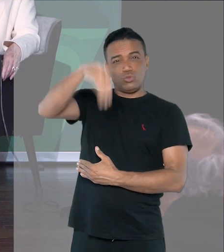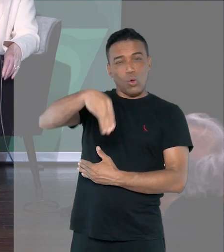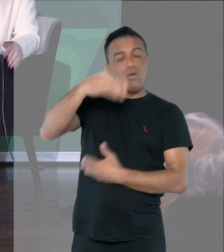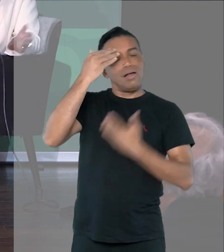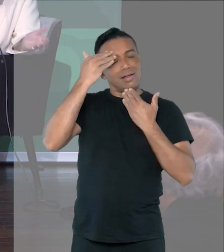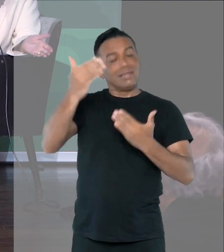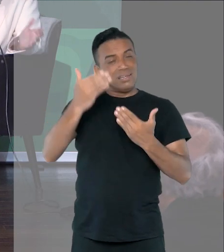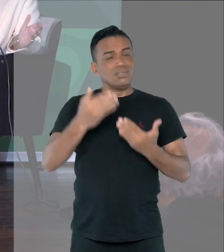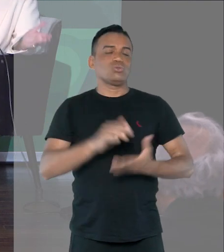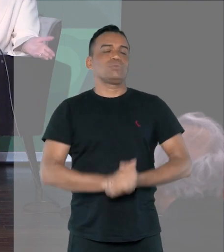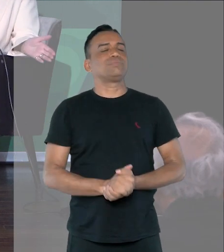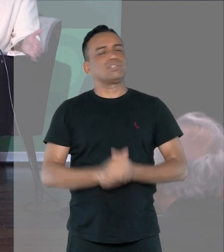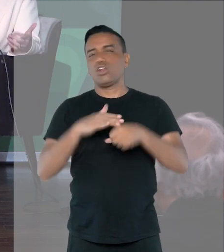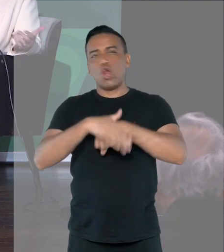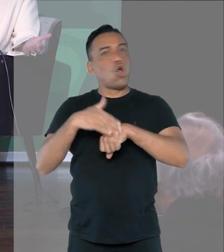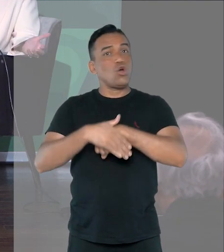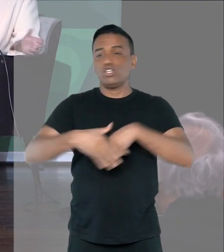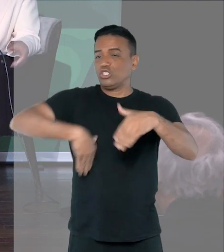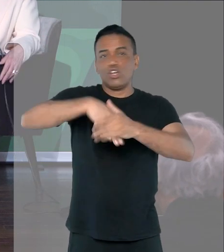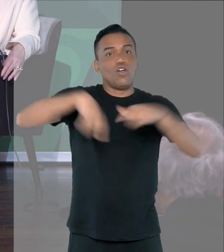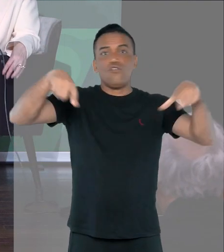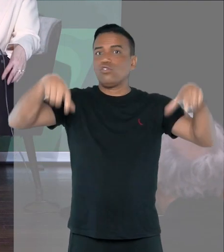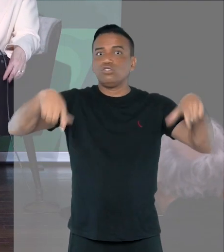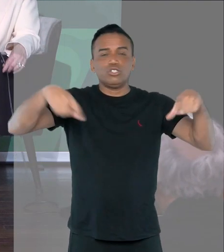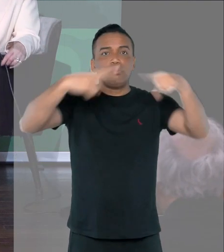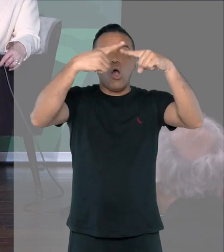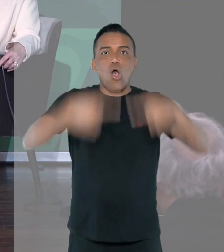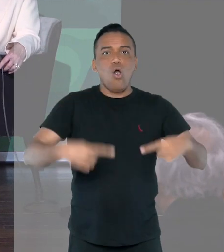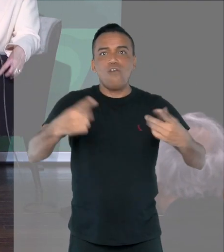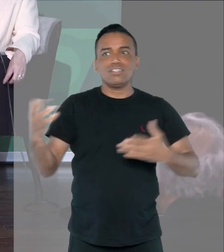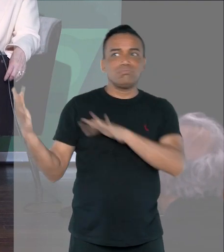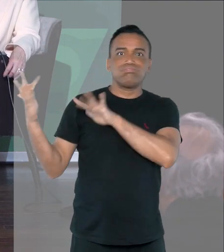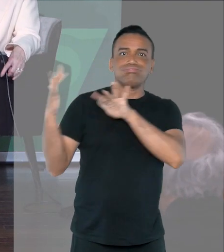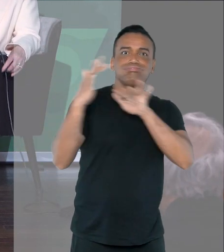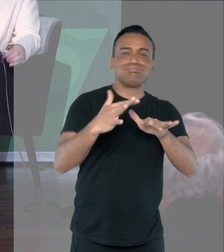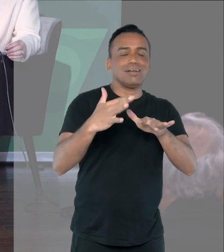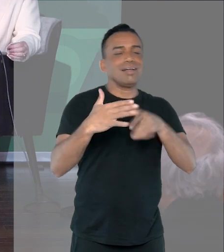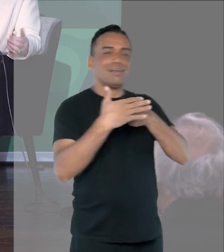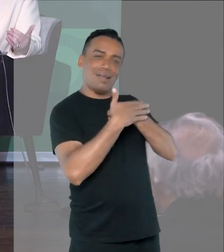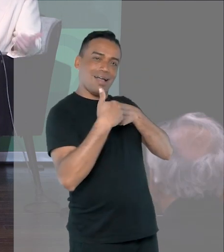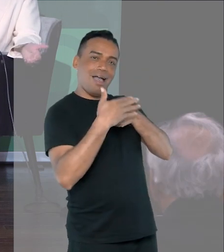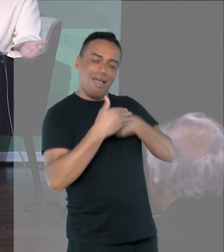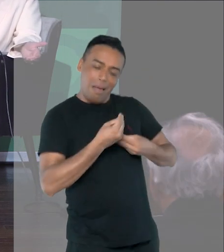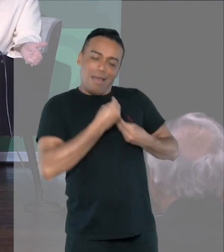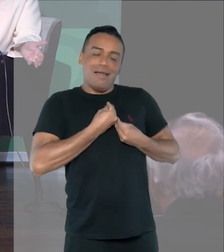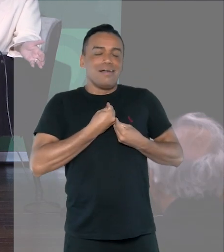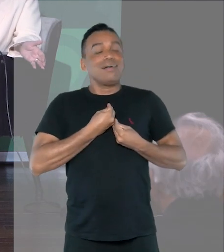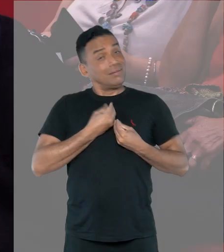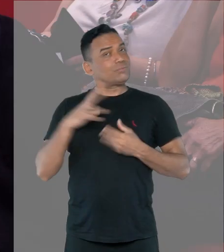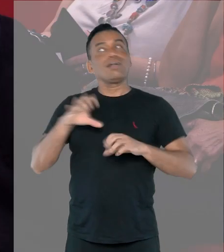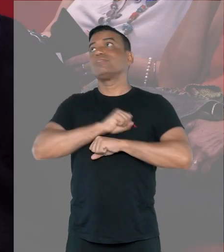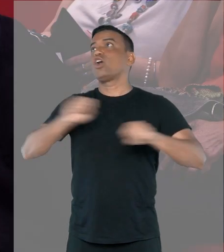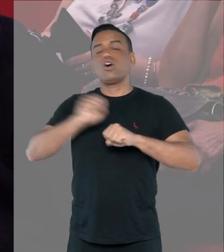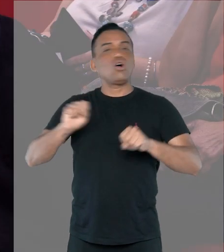a todos, muito obrigada, noite de futebol, e vocês estão gentis aqui, que vieram me acolher. Eu adoro participar dos